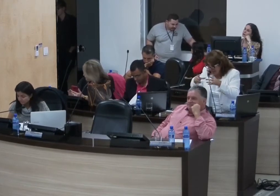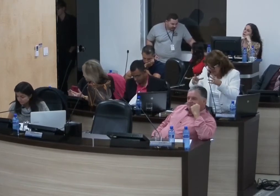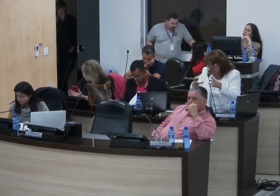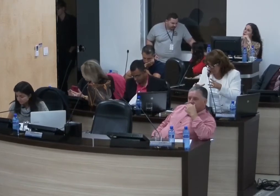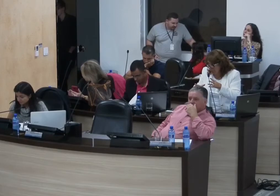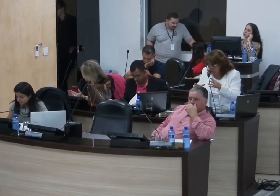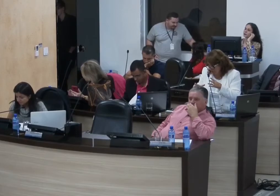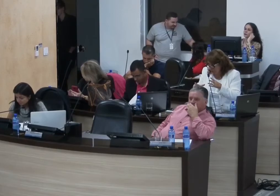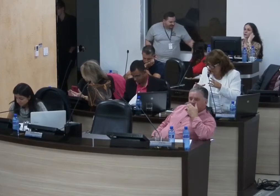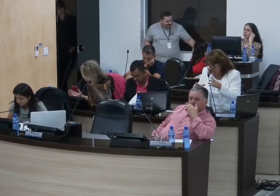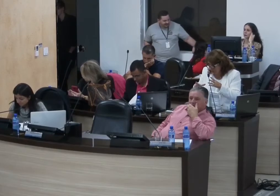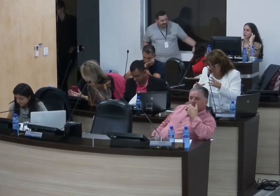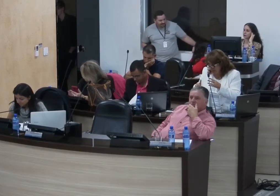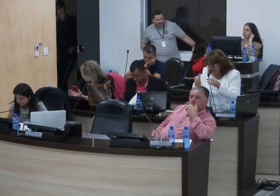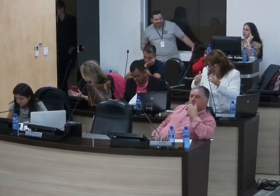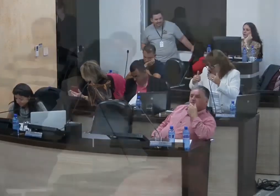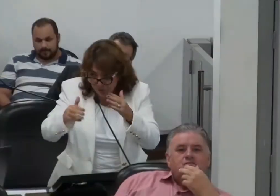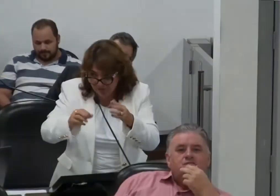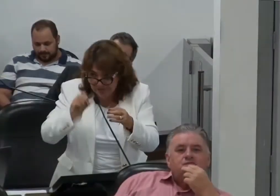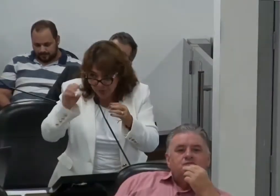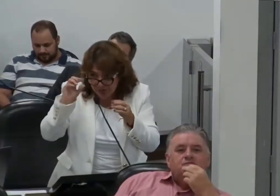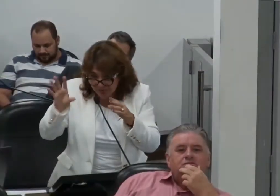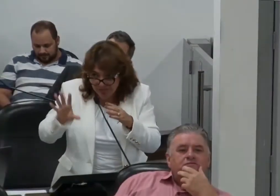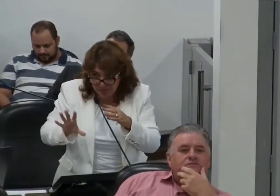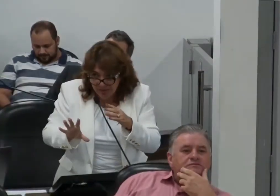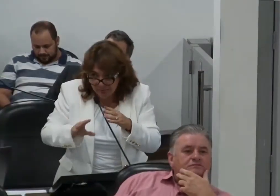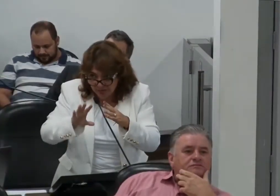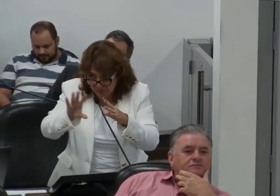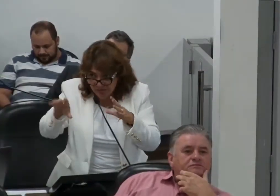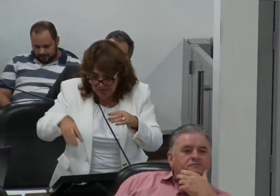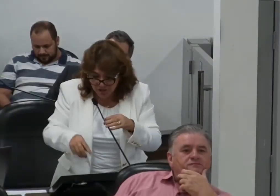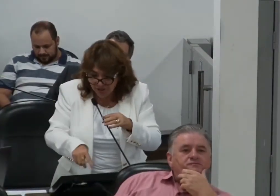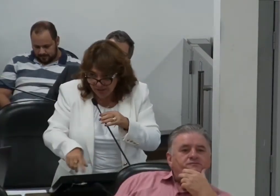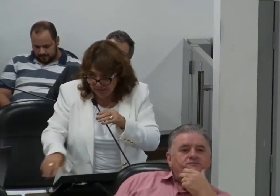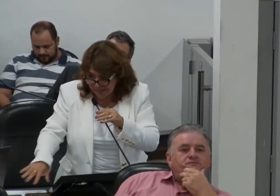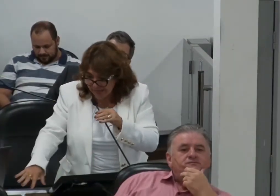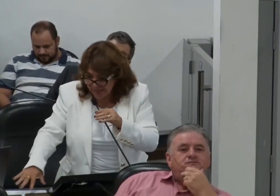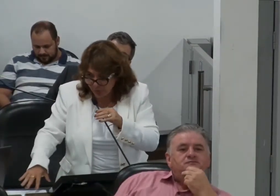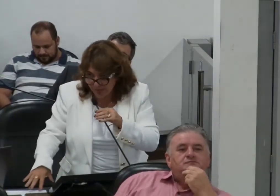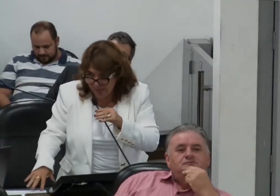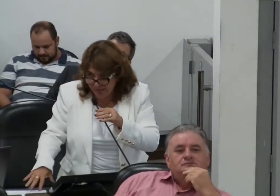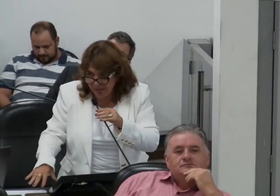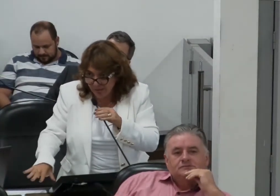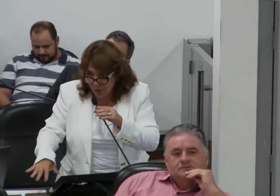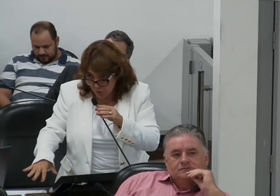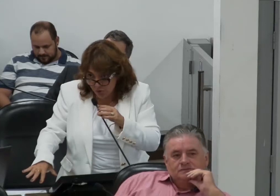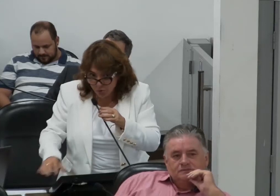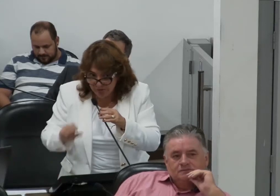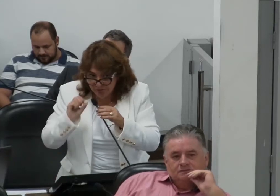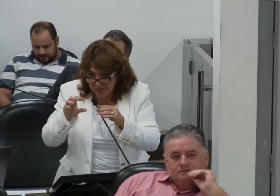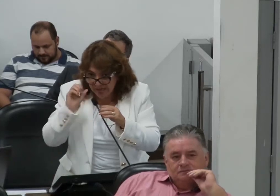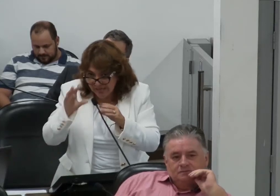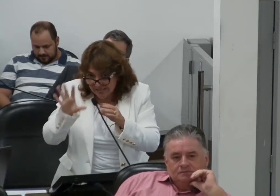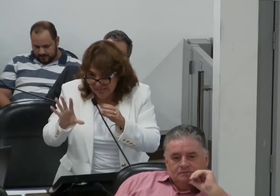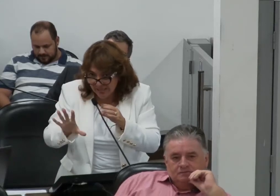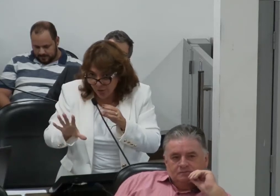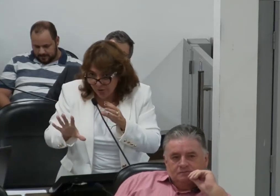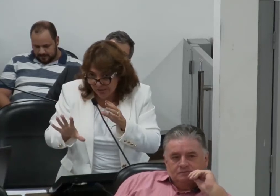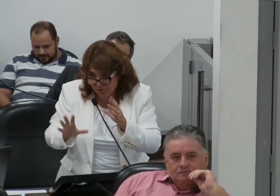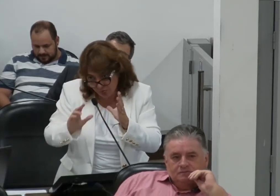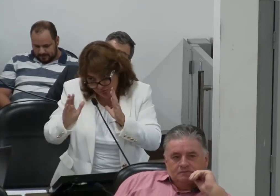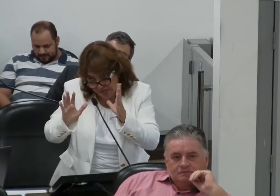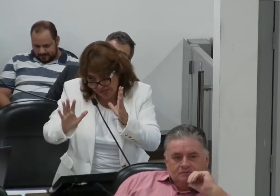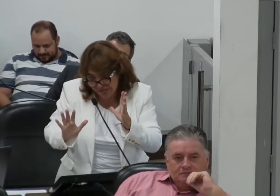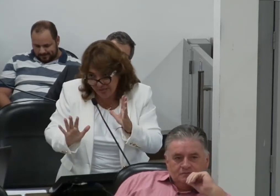fez na questão de bloco. Aí a aprovação e os encaminhamentos, a gente ia lendo aqui os números e aí